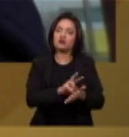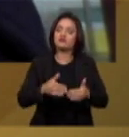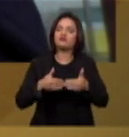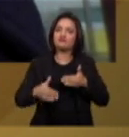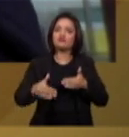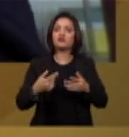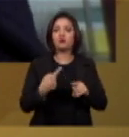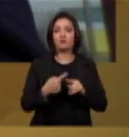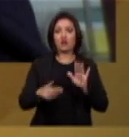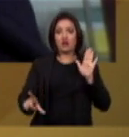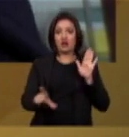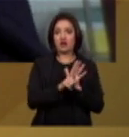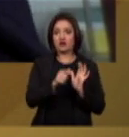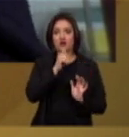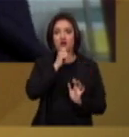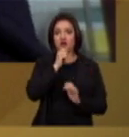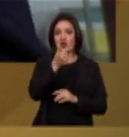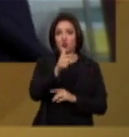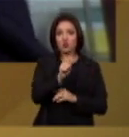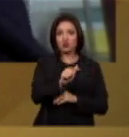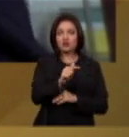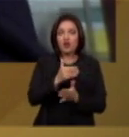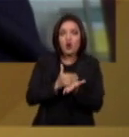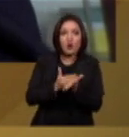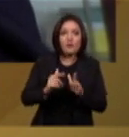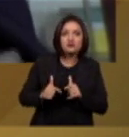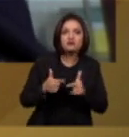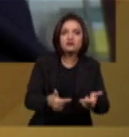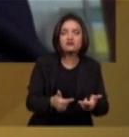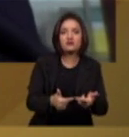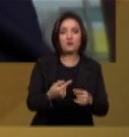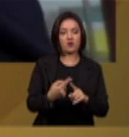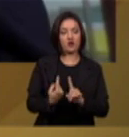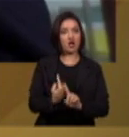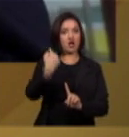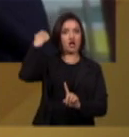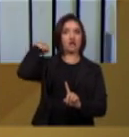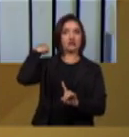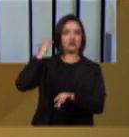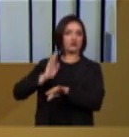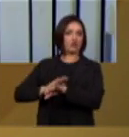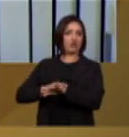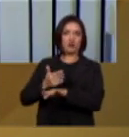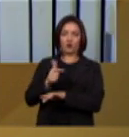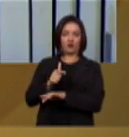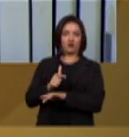legislação não chegou sequer a ser aplicada retroativamente. É como voto.